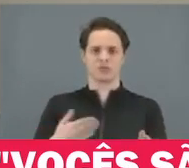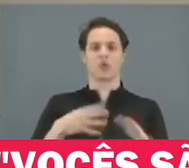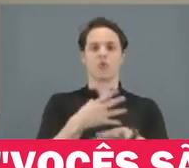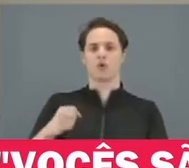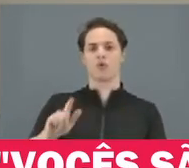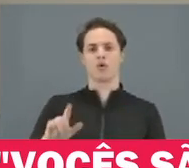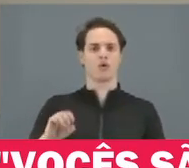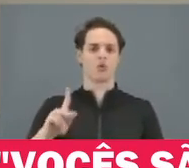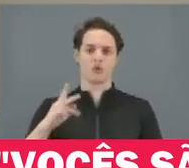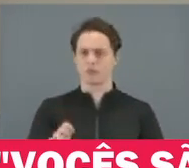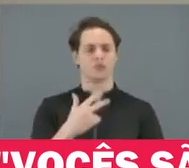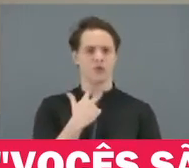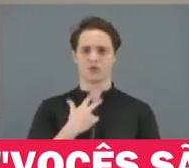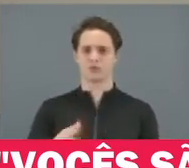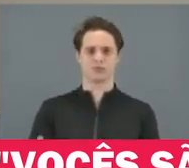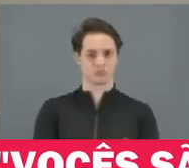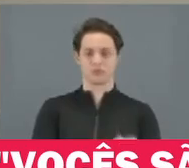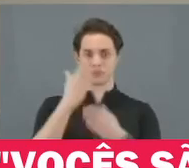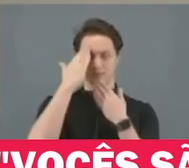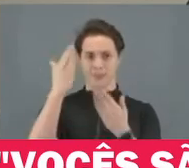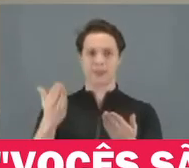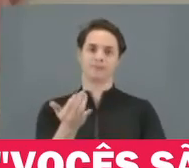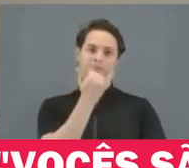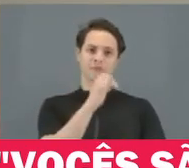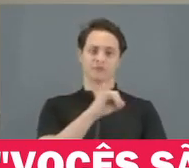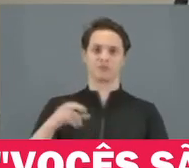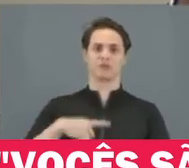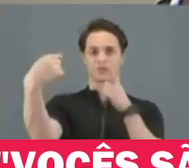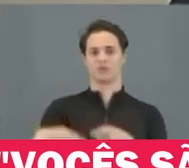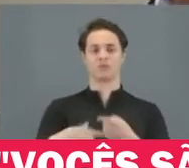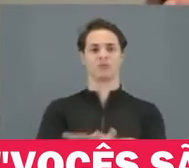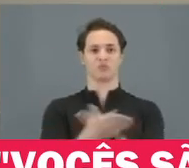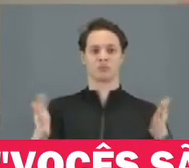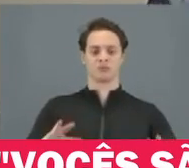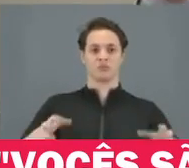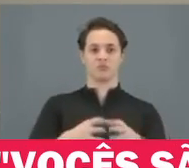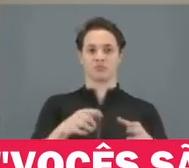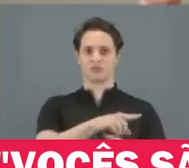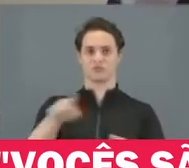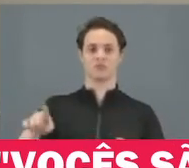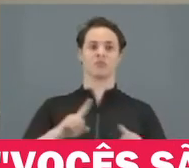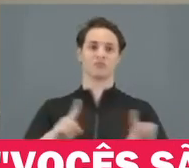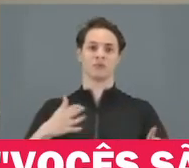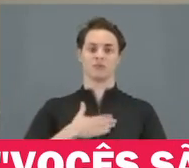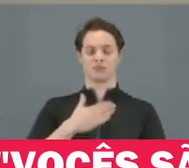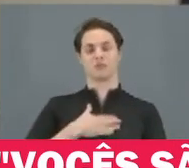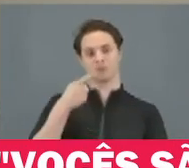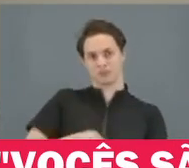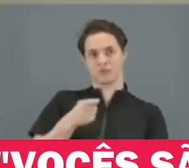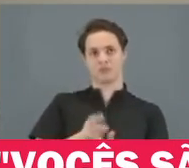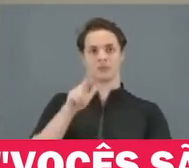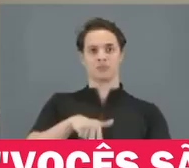golpe. Não pode. É isso. Muito obrigado. Desculpe se desafinei ao coro dos contentes. mas acho que era minha obrigação, e